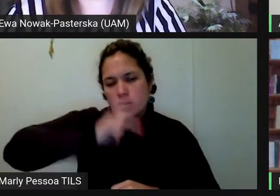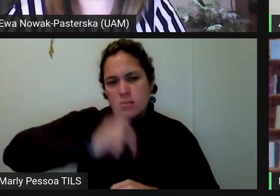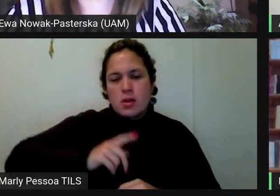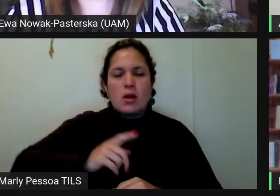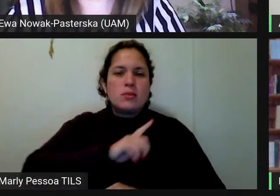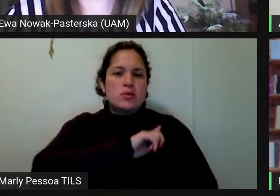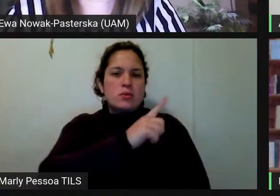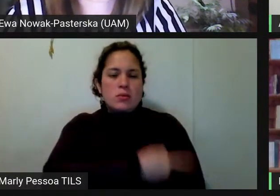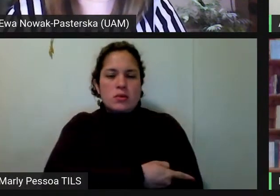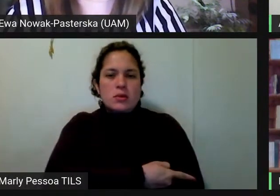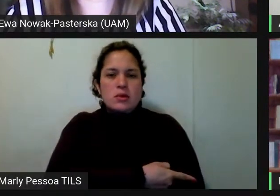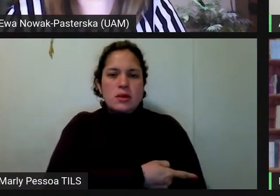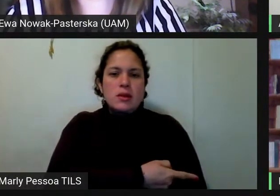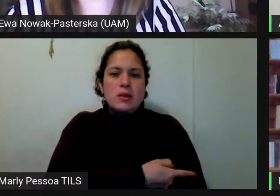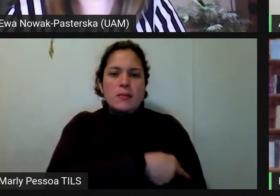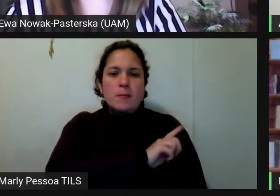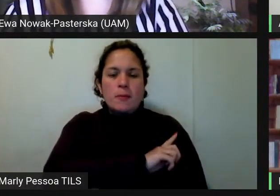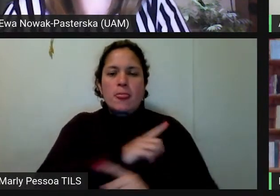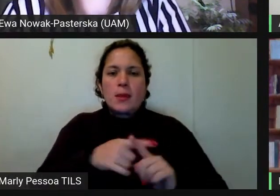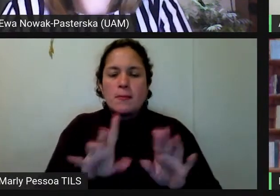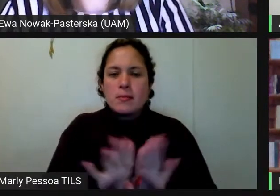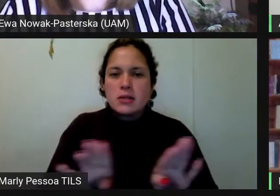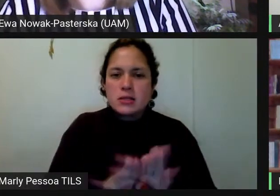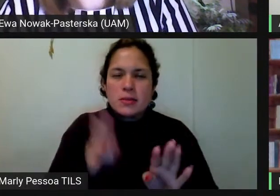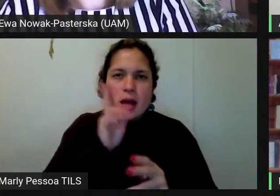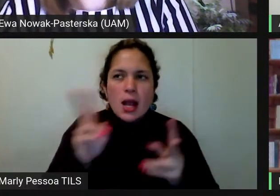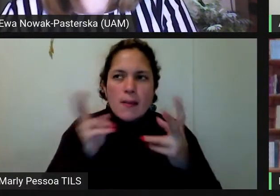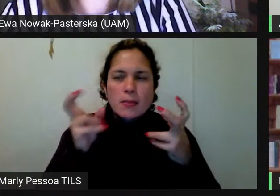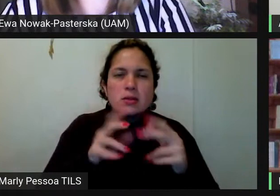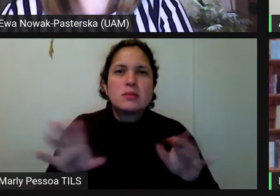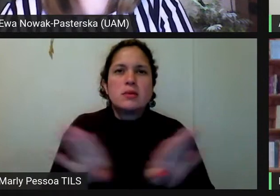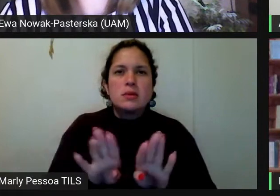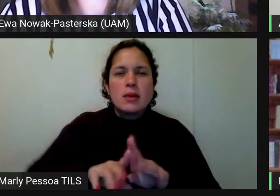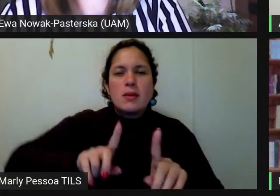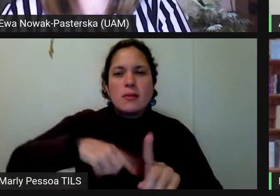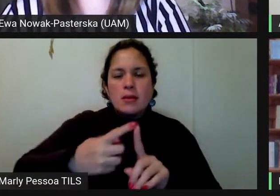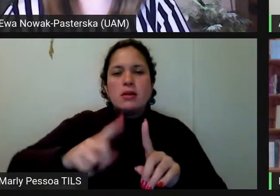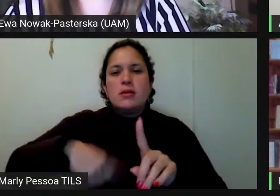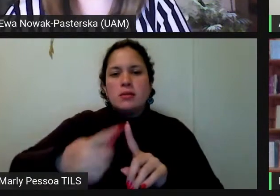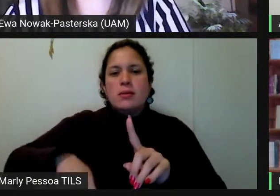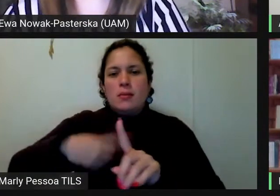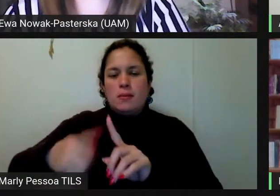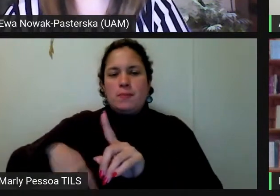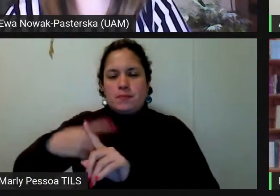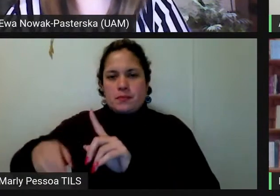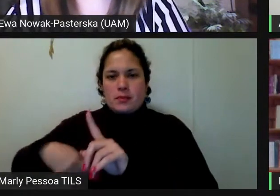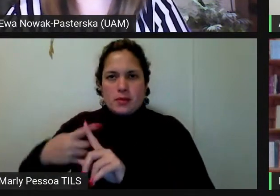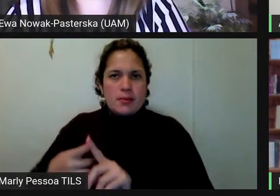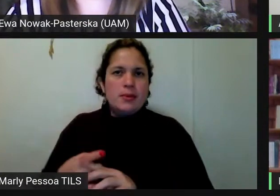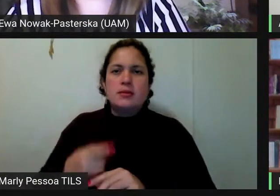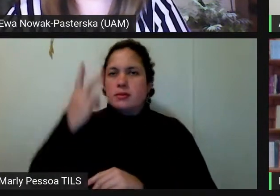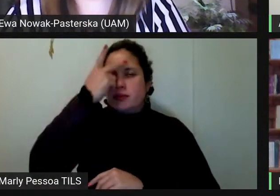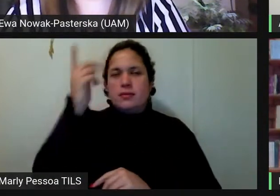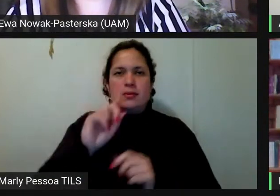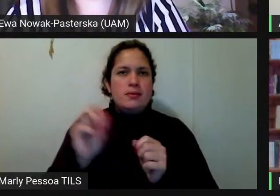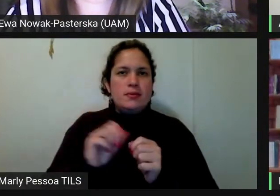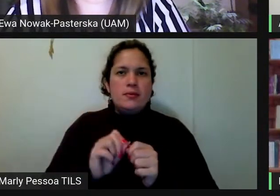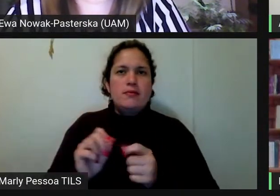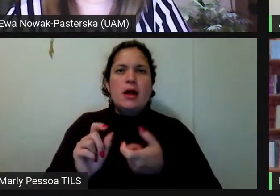polonesa. E ela percebeu que cada vez mais os poloneses não declinam sobrenomes, principalmente.